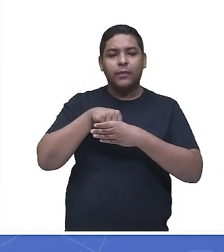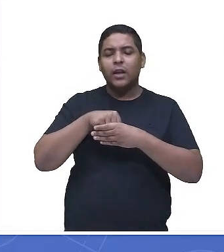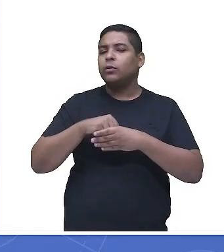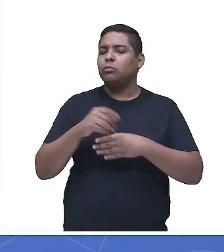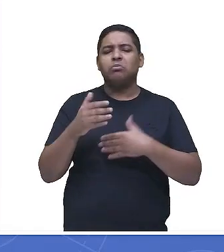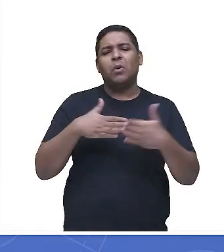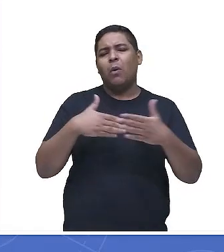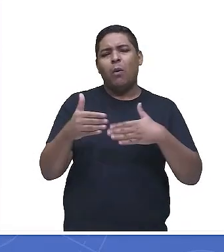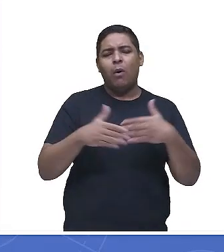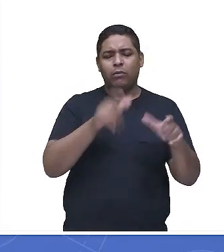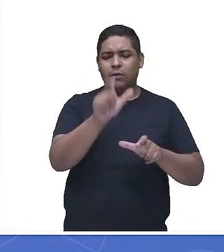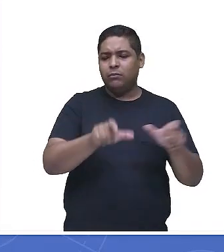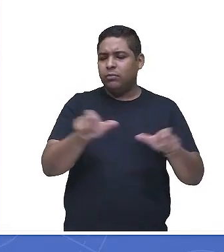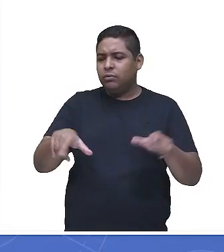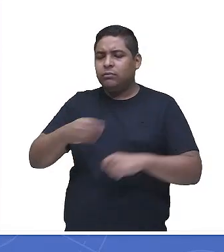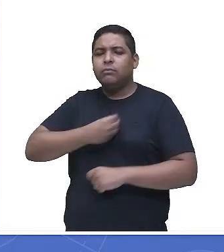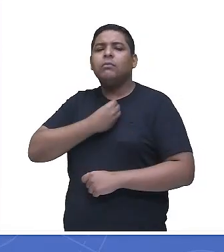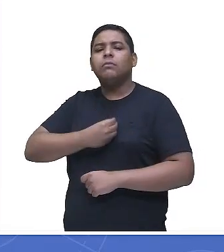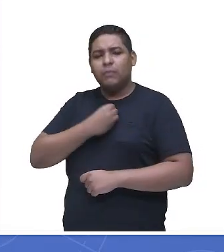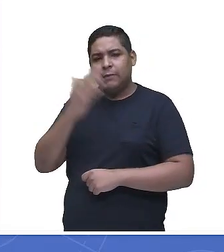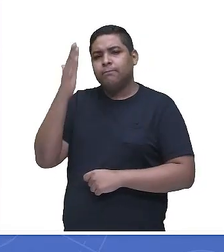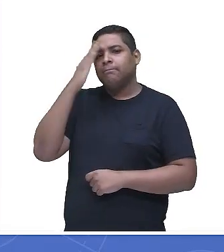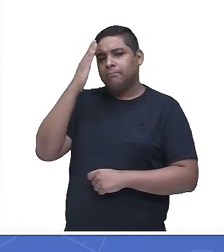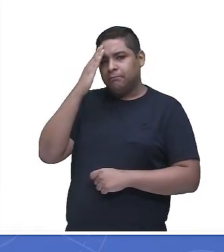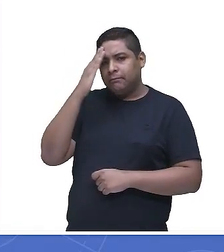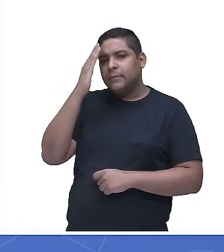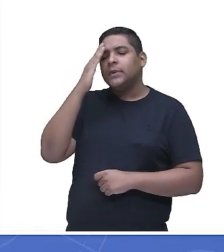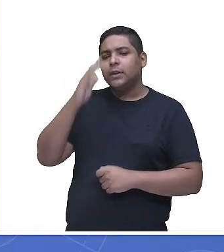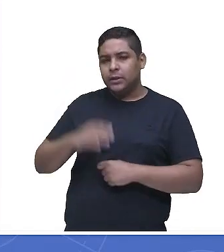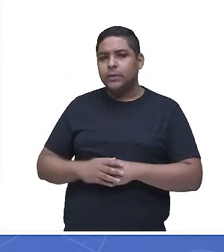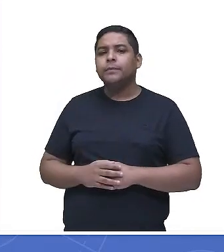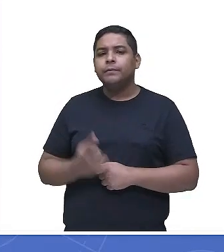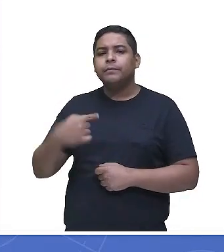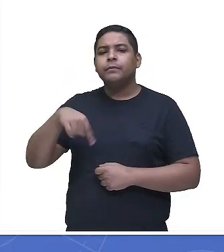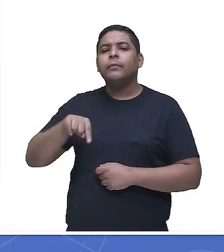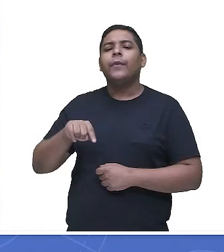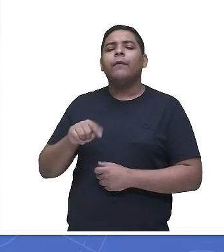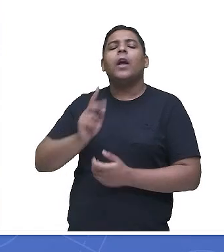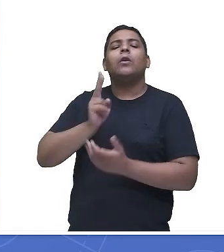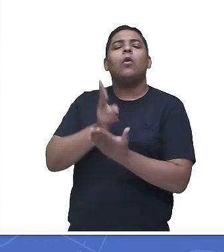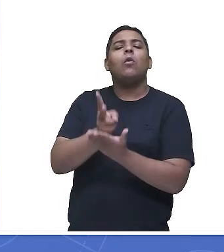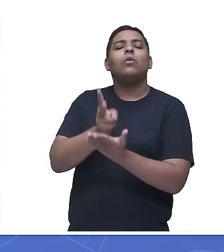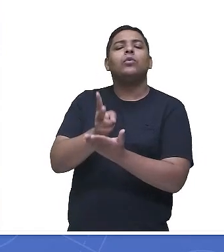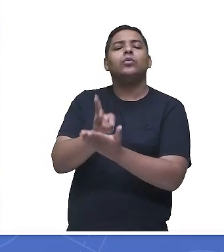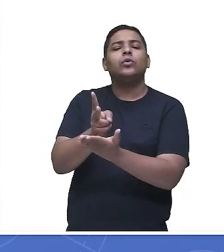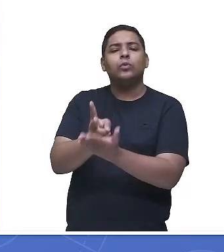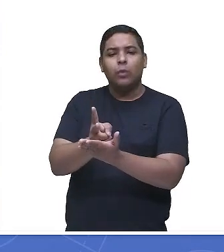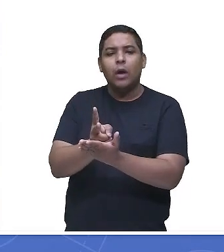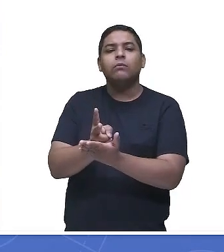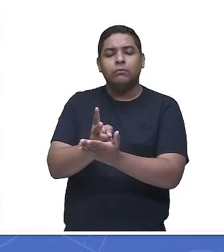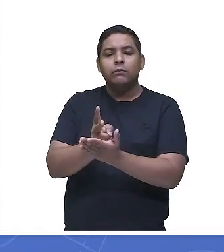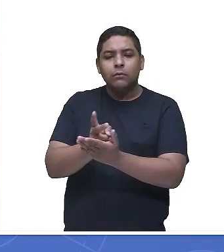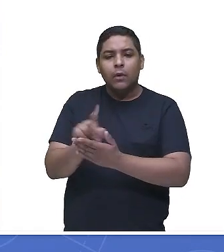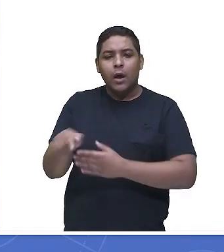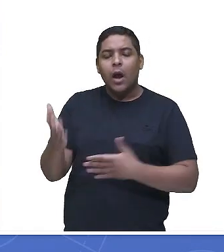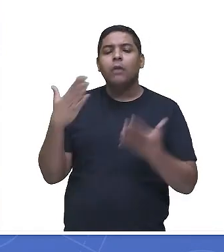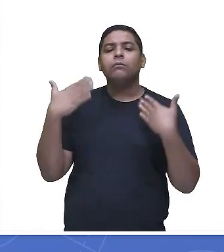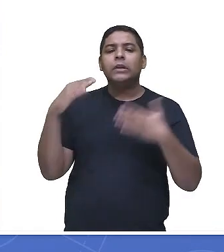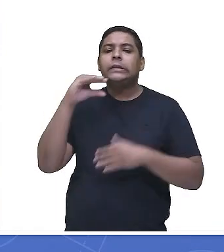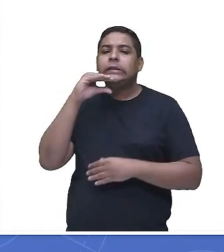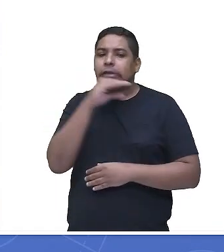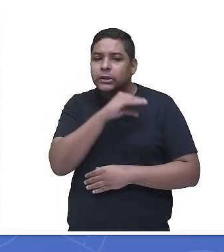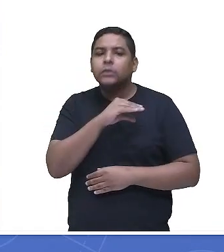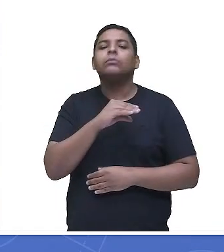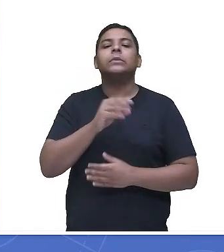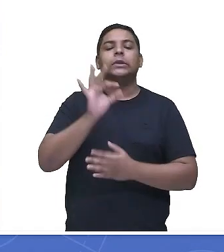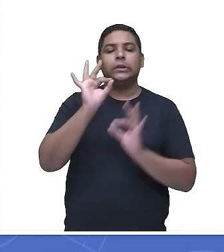vivo vai tender a permanecer na temperatura que é ideal para ela. No nosso caso, 36, 37 graus. E